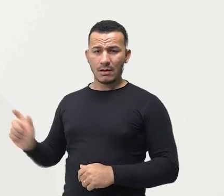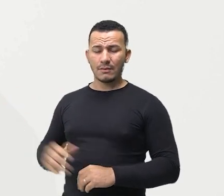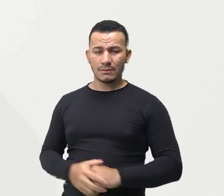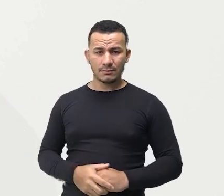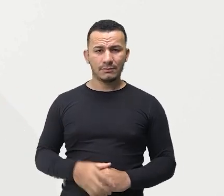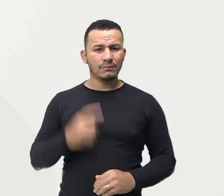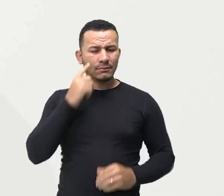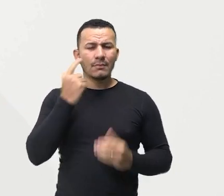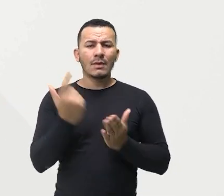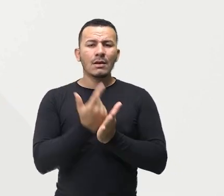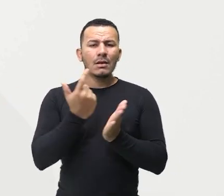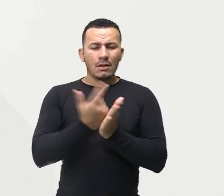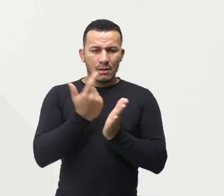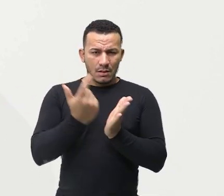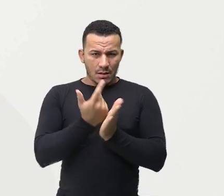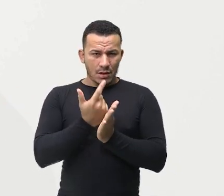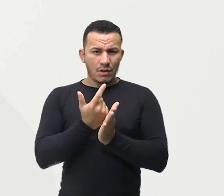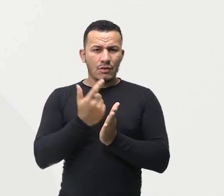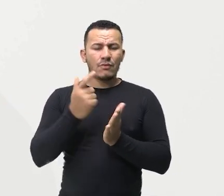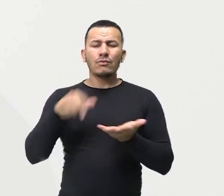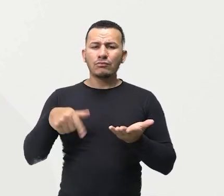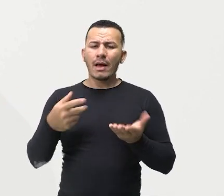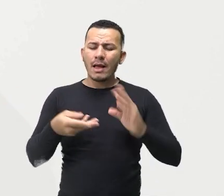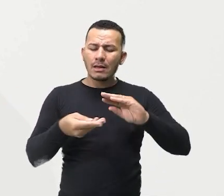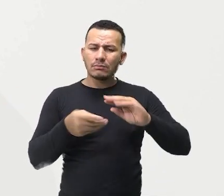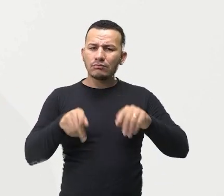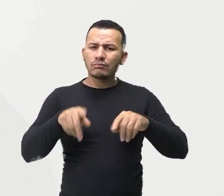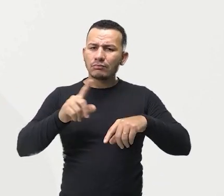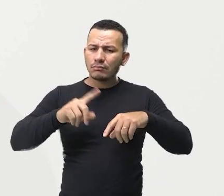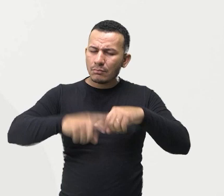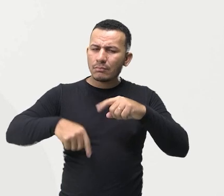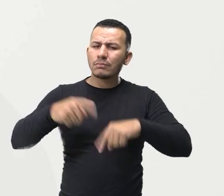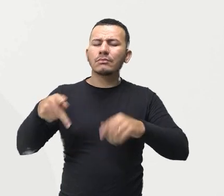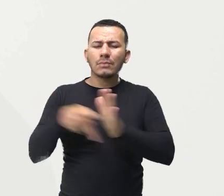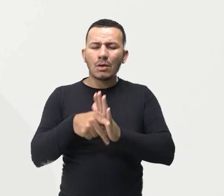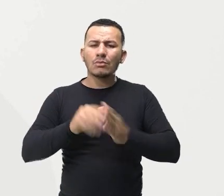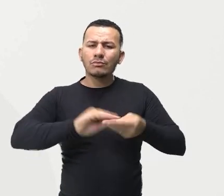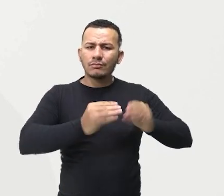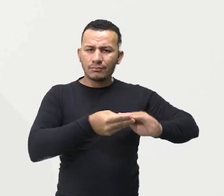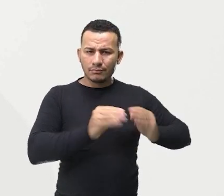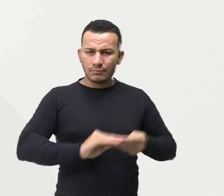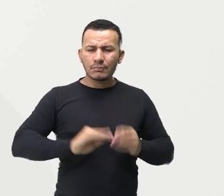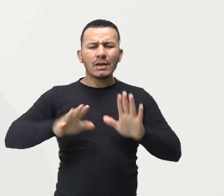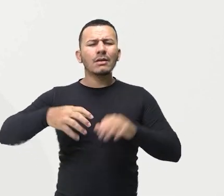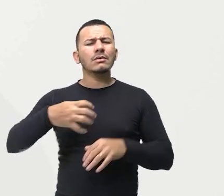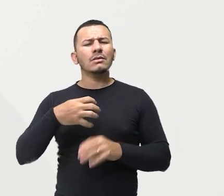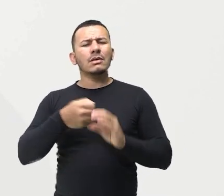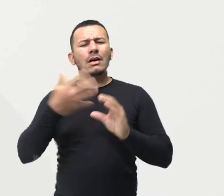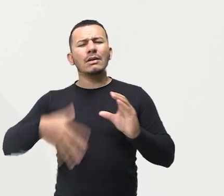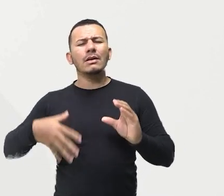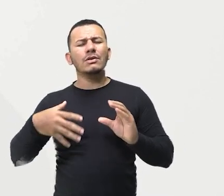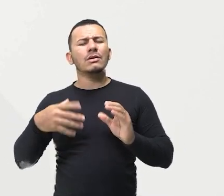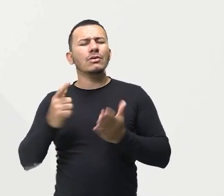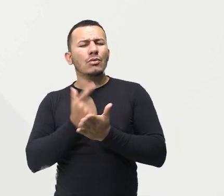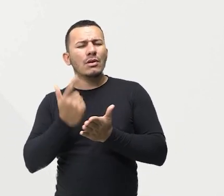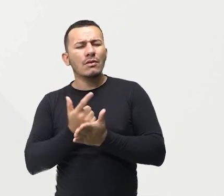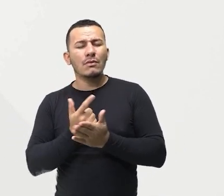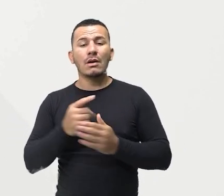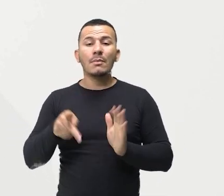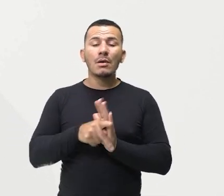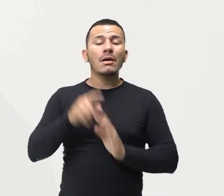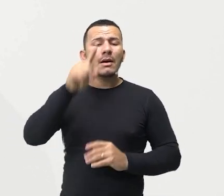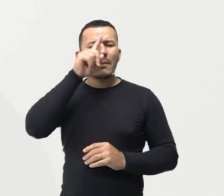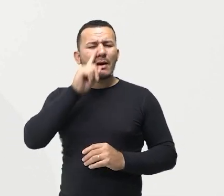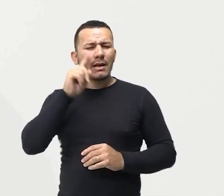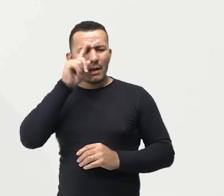observe que os livros, olha só, os livros são uma peça do quebra-cabeça dele. Qual é o aspecto do livro? Amarelados. Olha